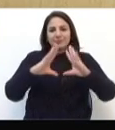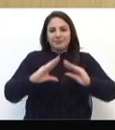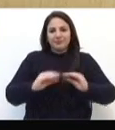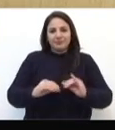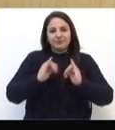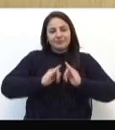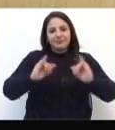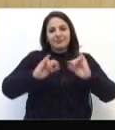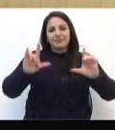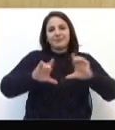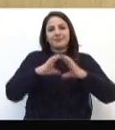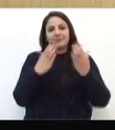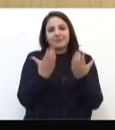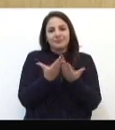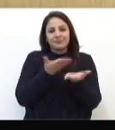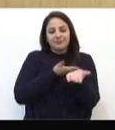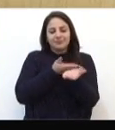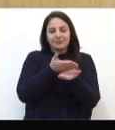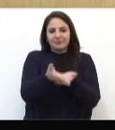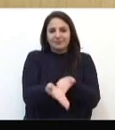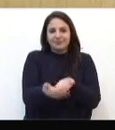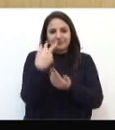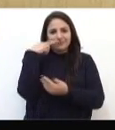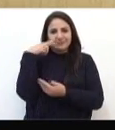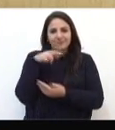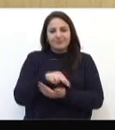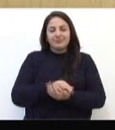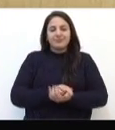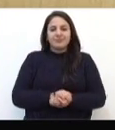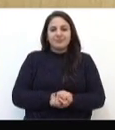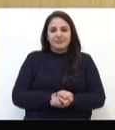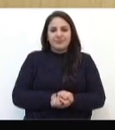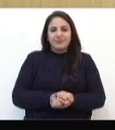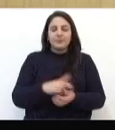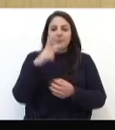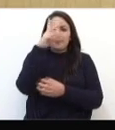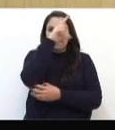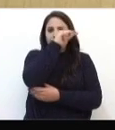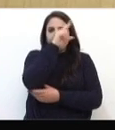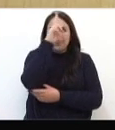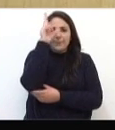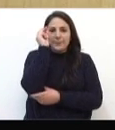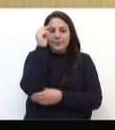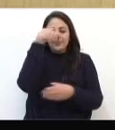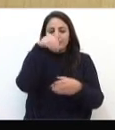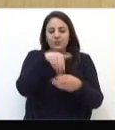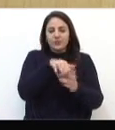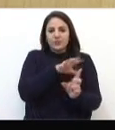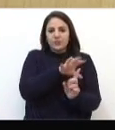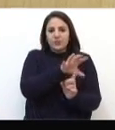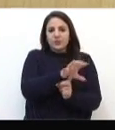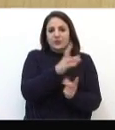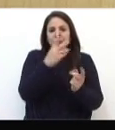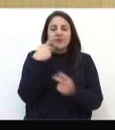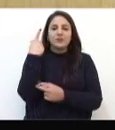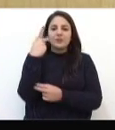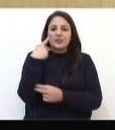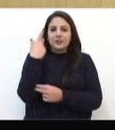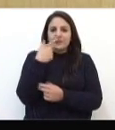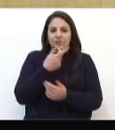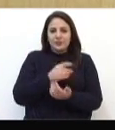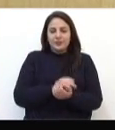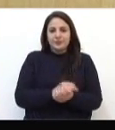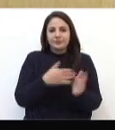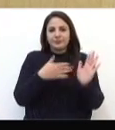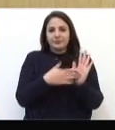Boa noite, o Jornal da Câmara já está no ar e você vai ver. Prefeito encaminha vetos aos vereadores.